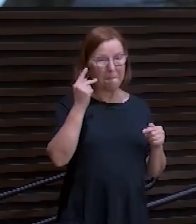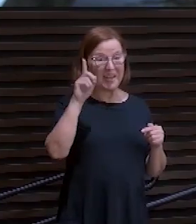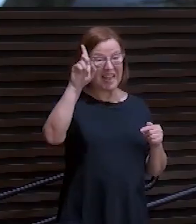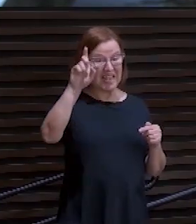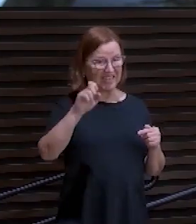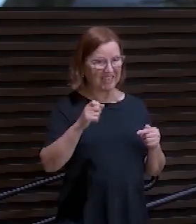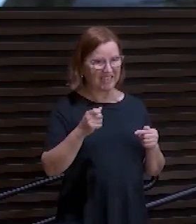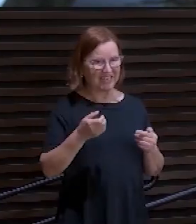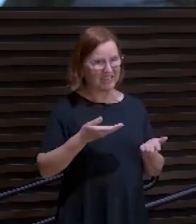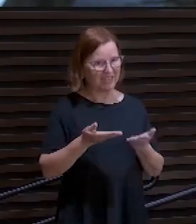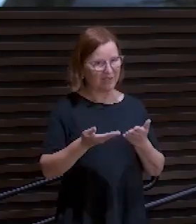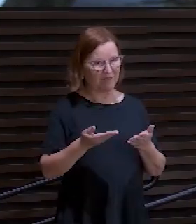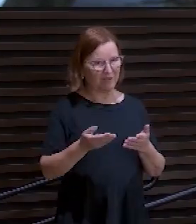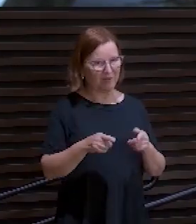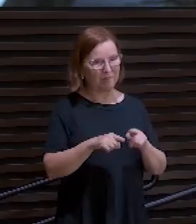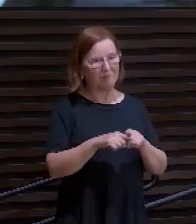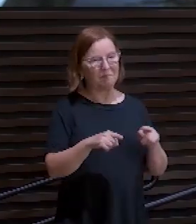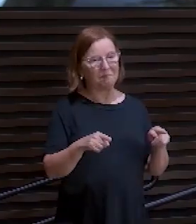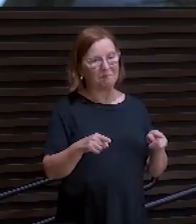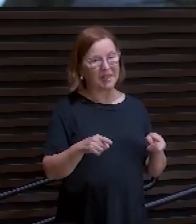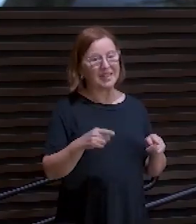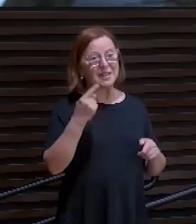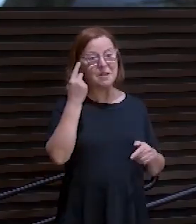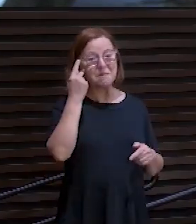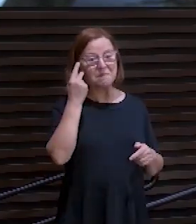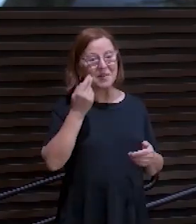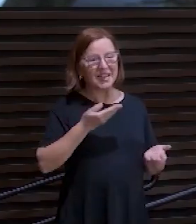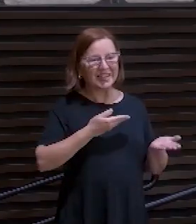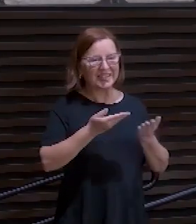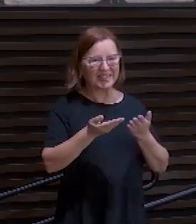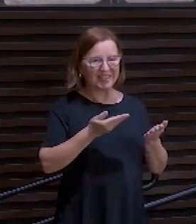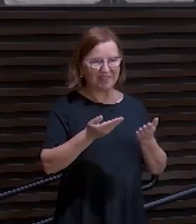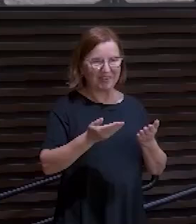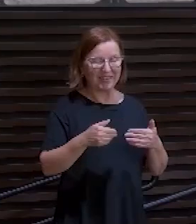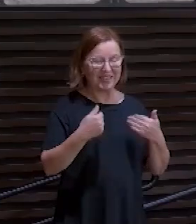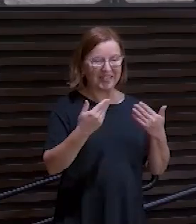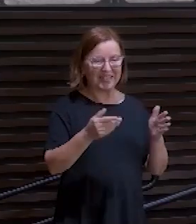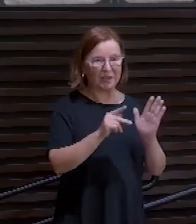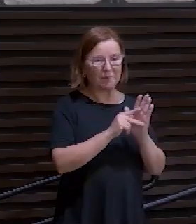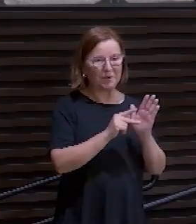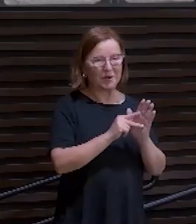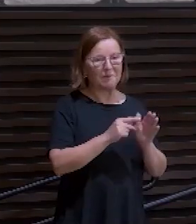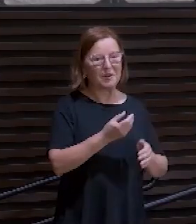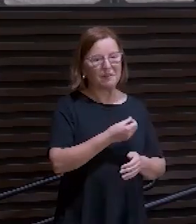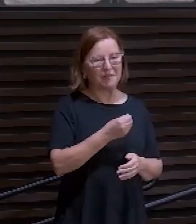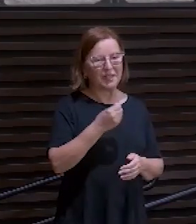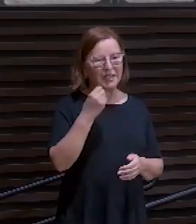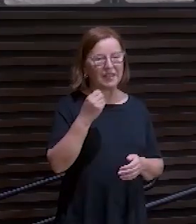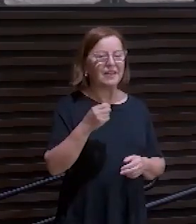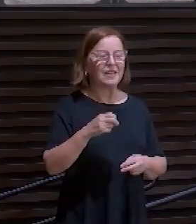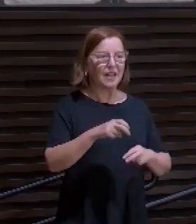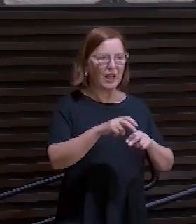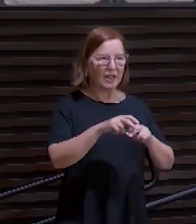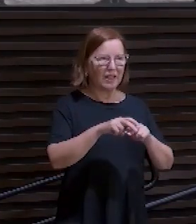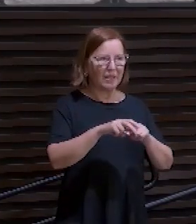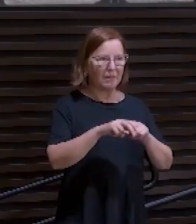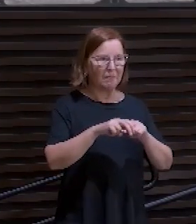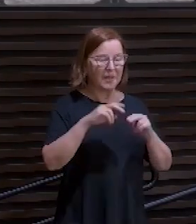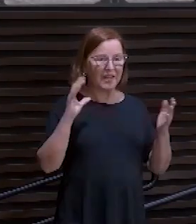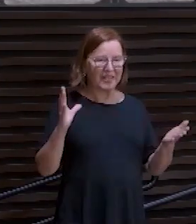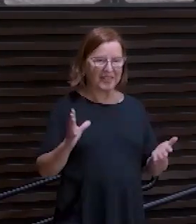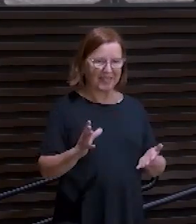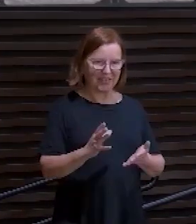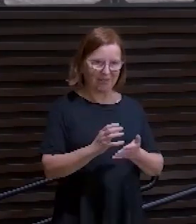e dar a sua vida em resgate de muitos. E os muitos não são todos, mas a sua família.